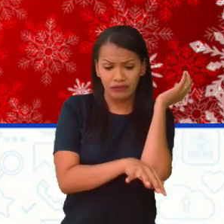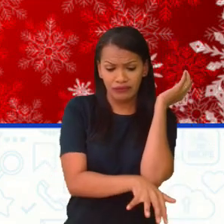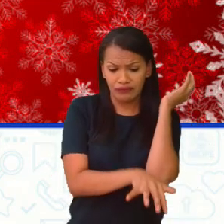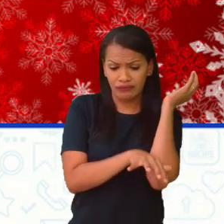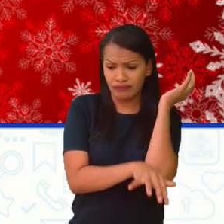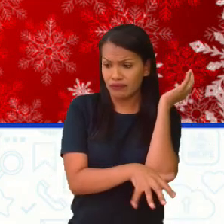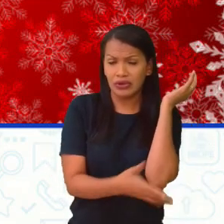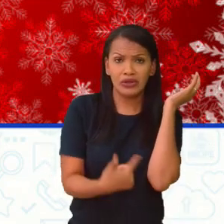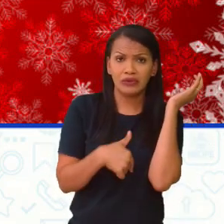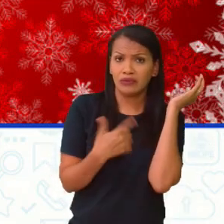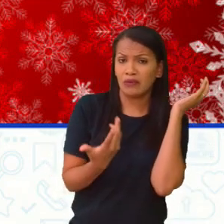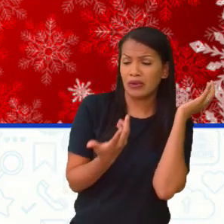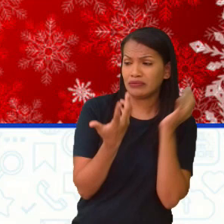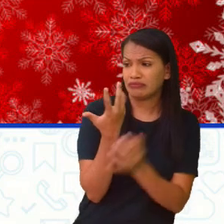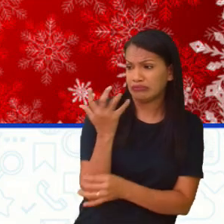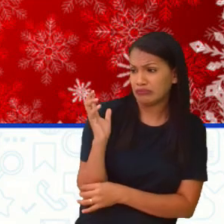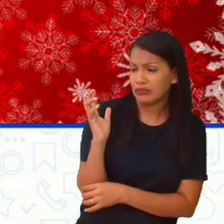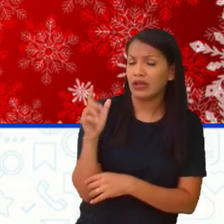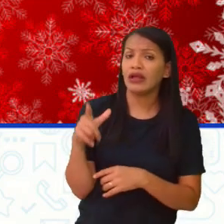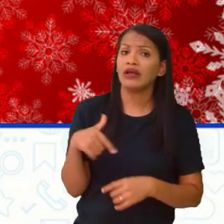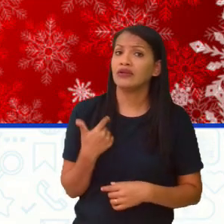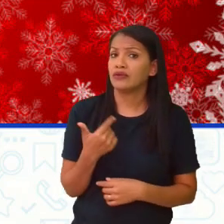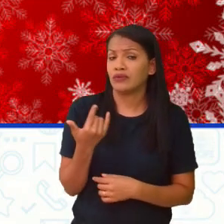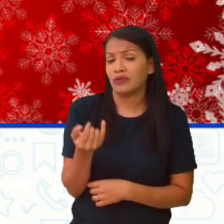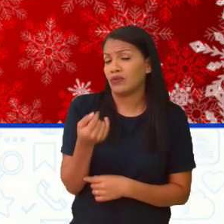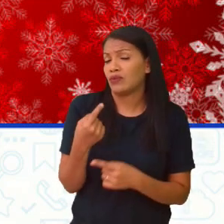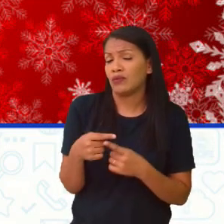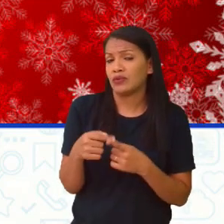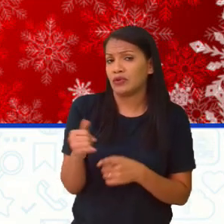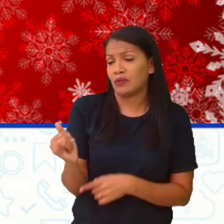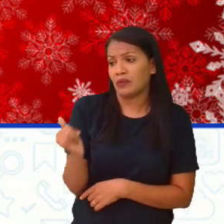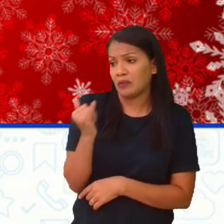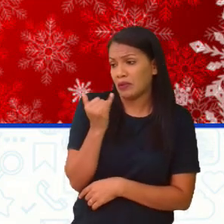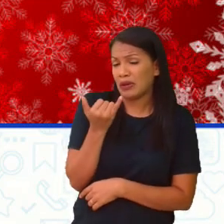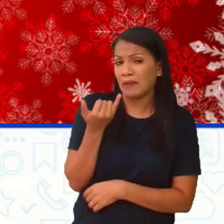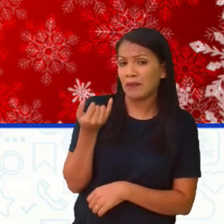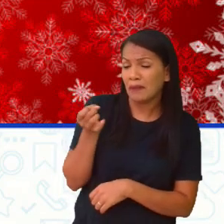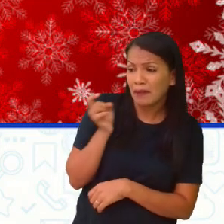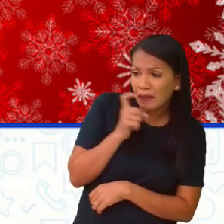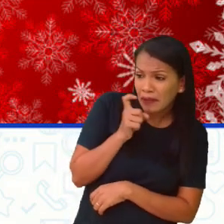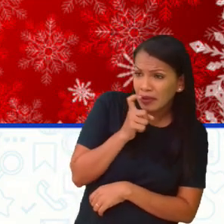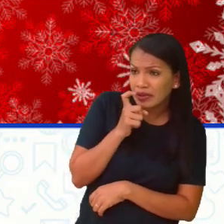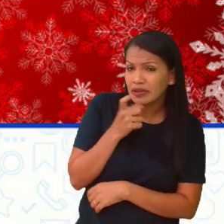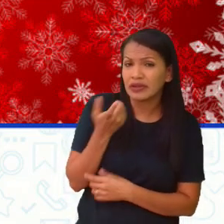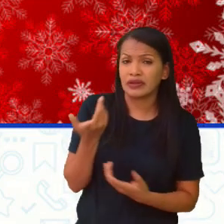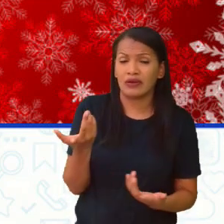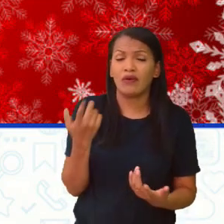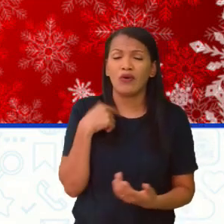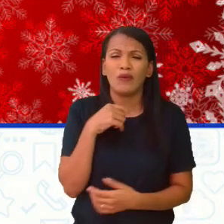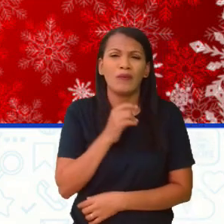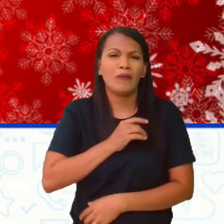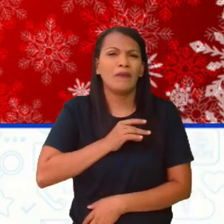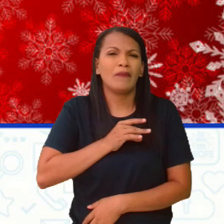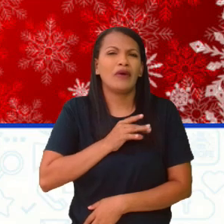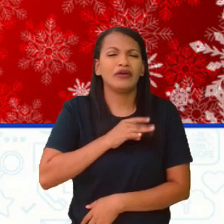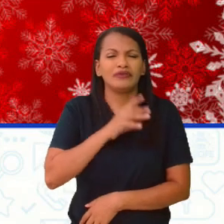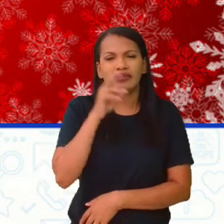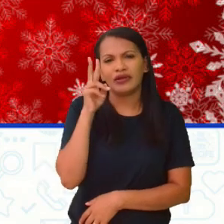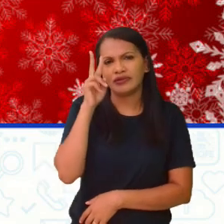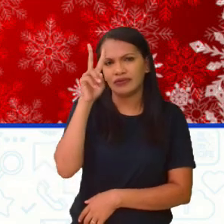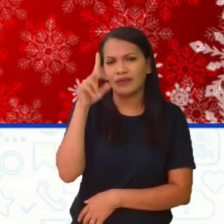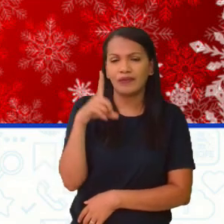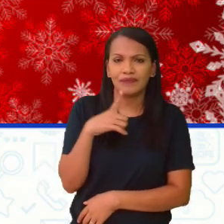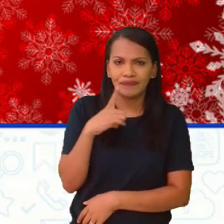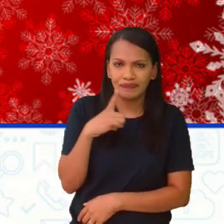qualquer aproveitamento. Não podia mais enganar aqueles homens. Então aqui é um momento de tensão da história. A gente